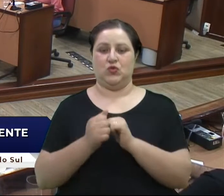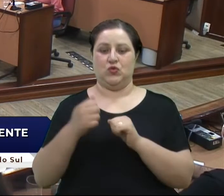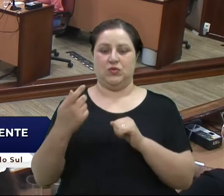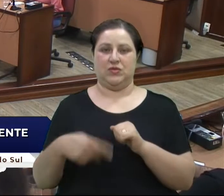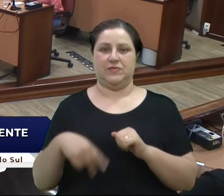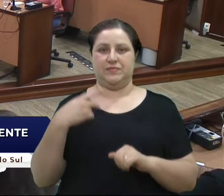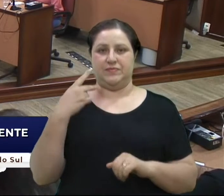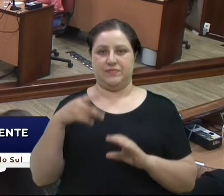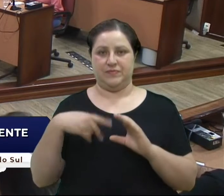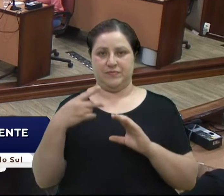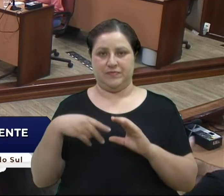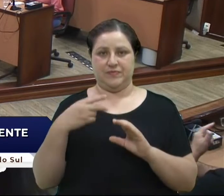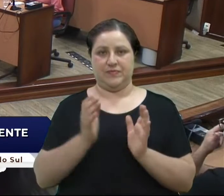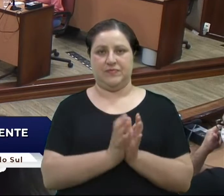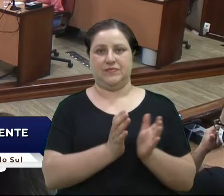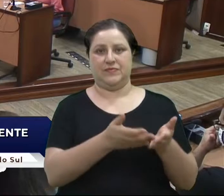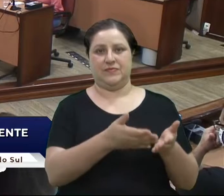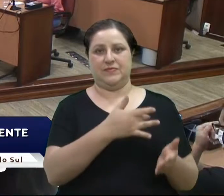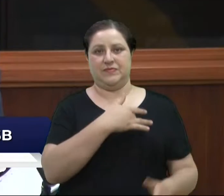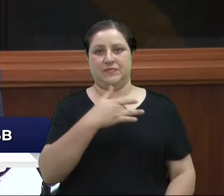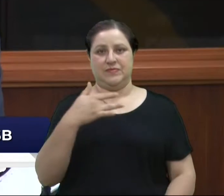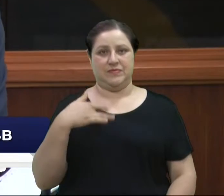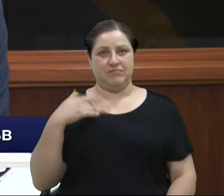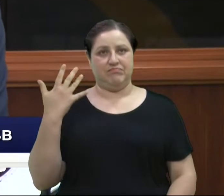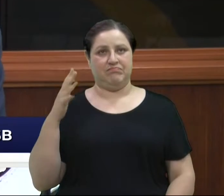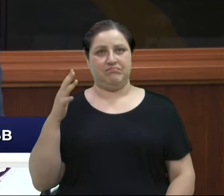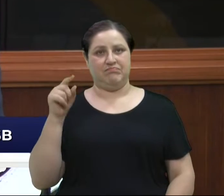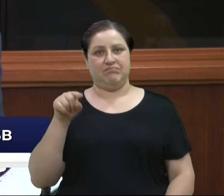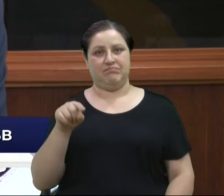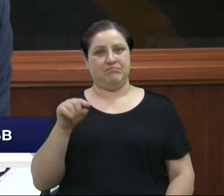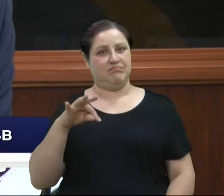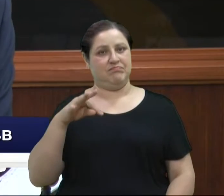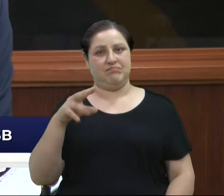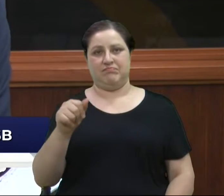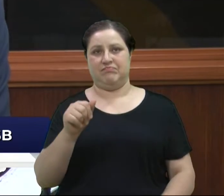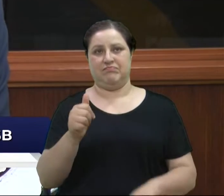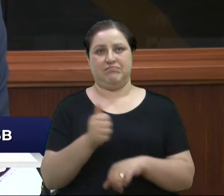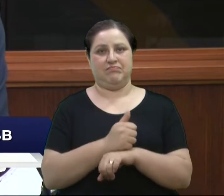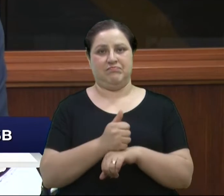à Comissão da Saúde. Só tenho a parabenizar a todos os membros.